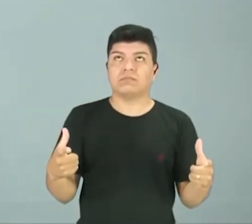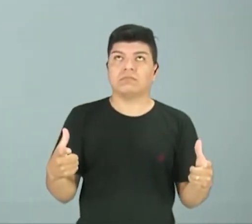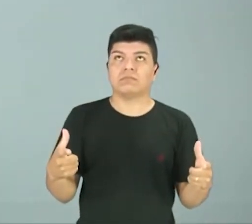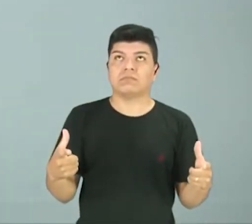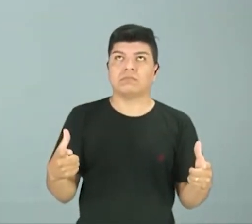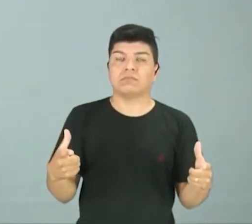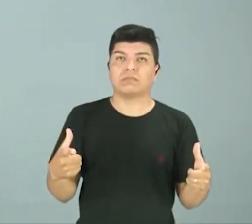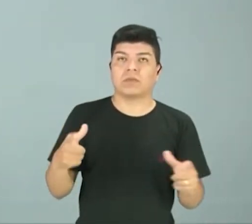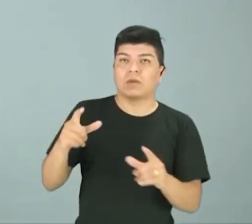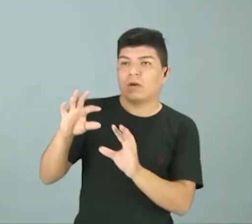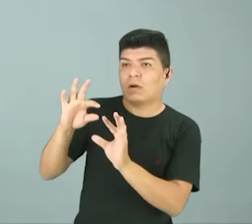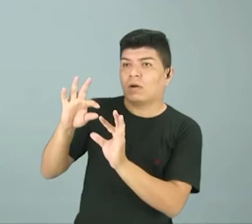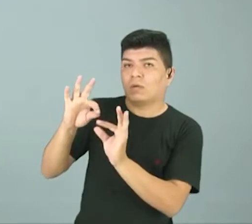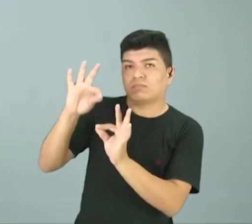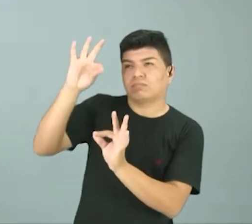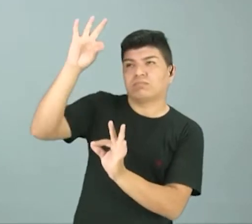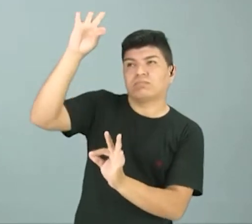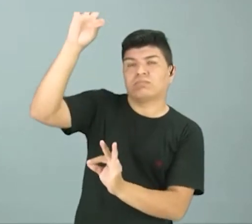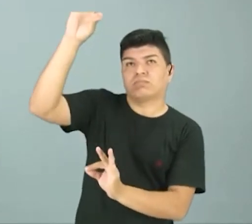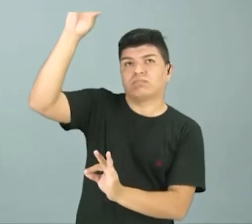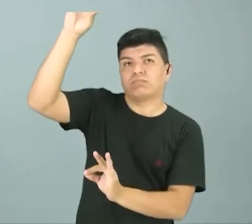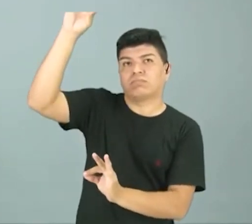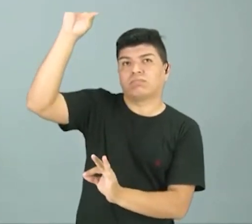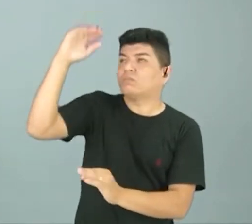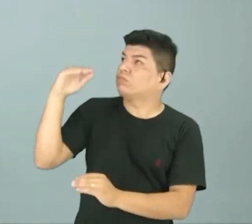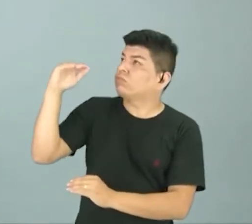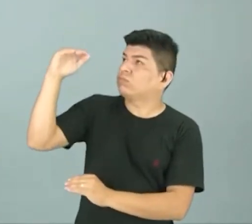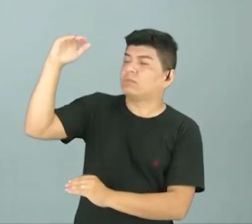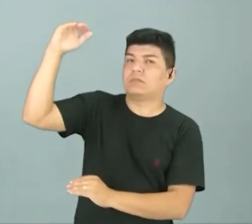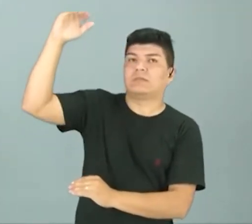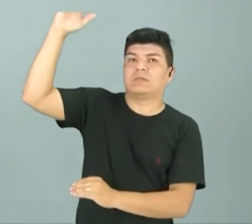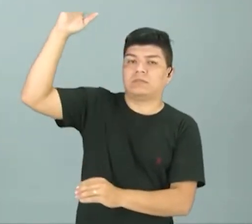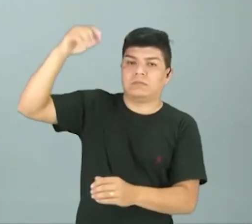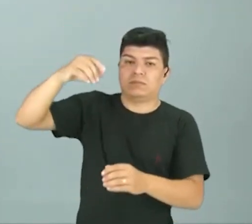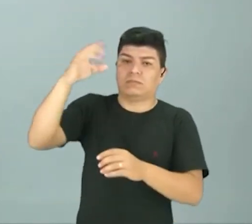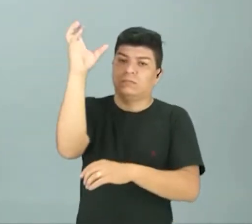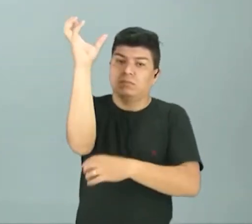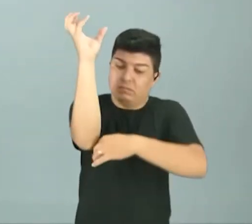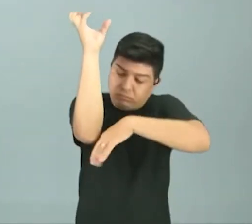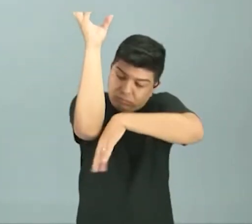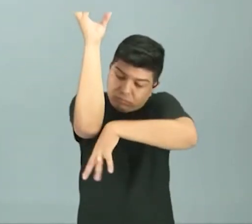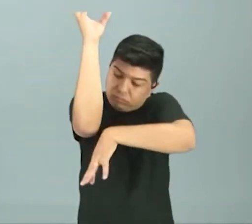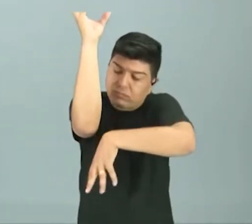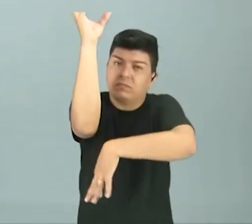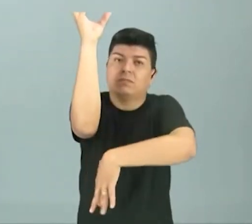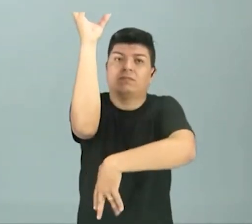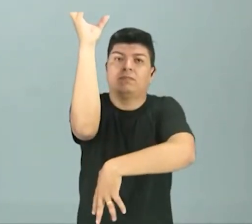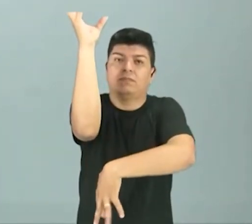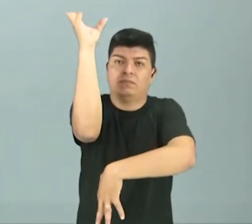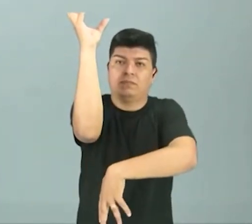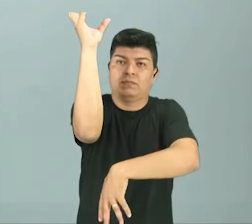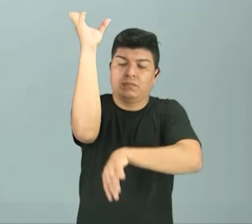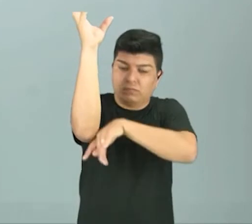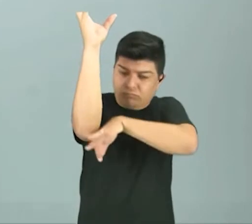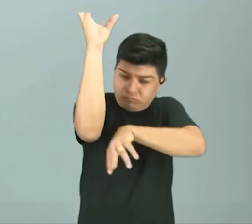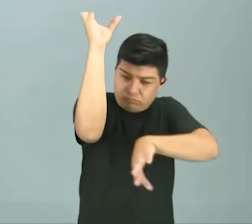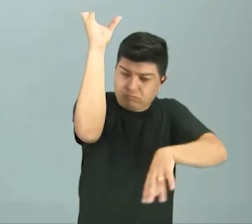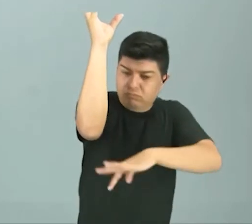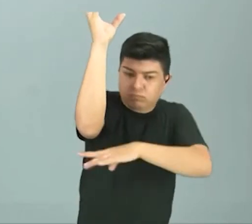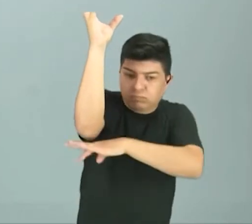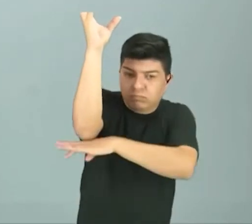em comprimento, né, para cima e para baixo a raiz, como em espessuras, né, que vai